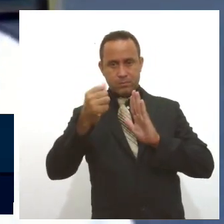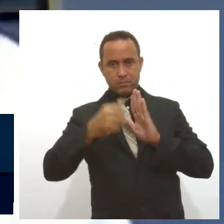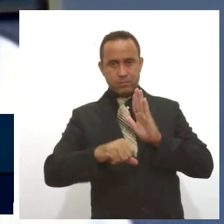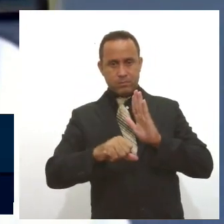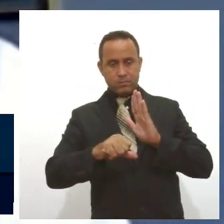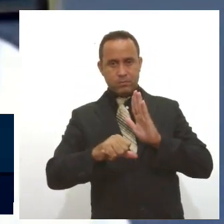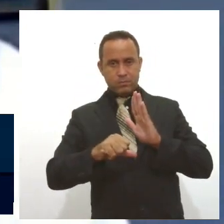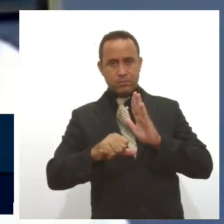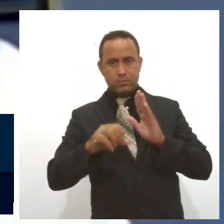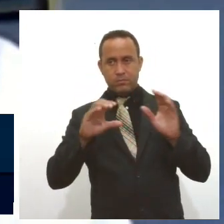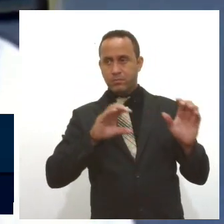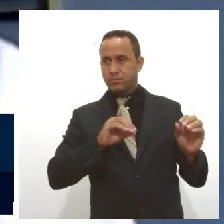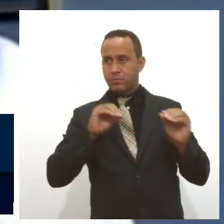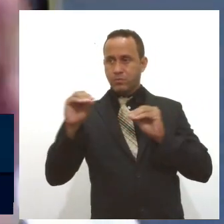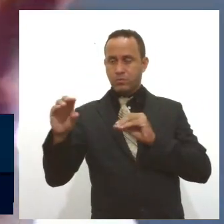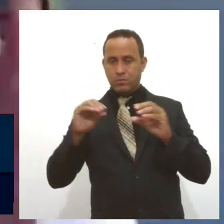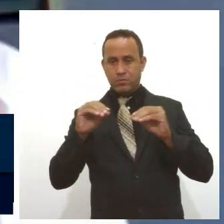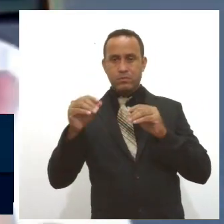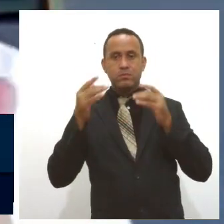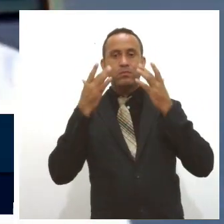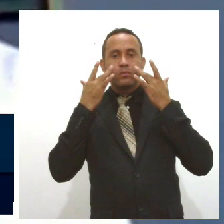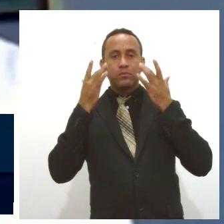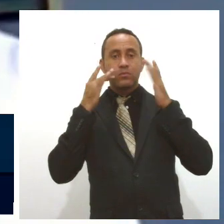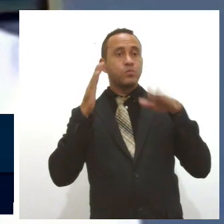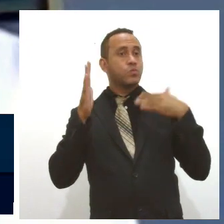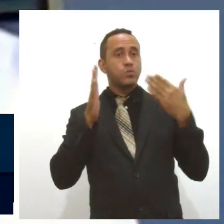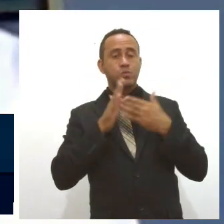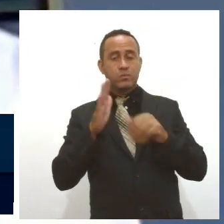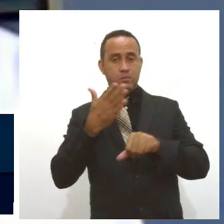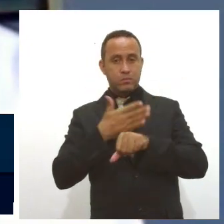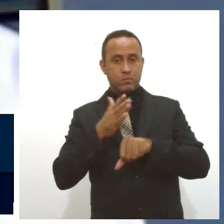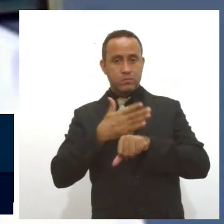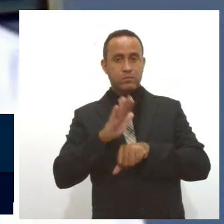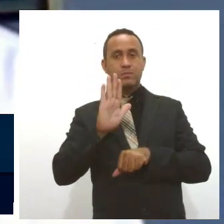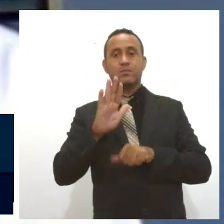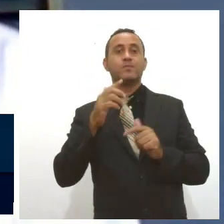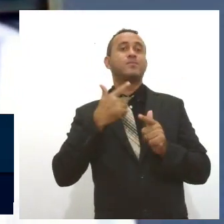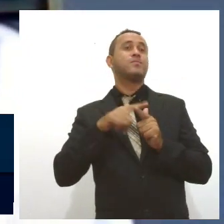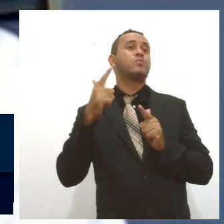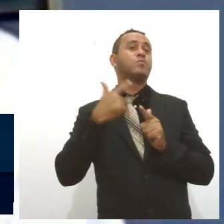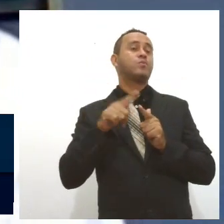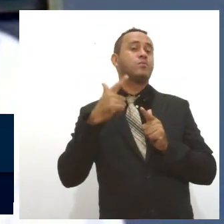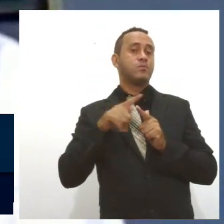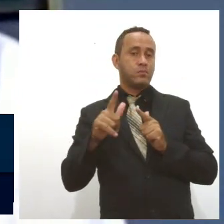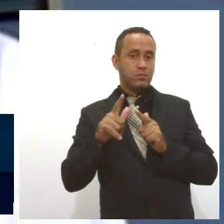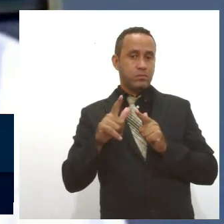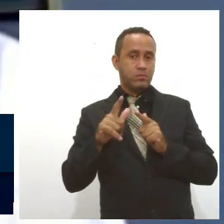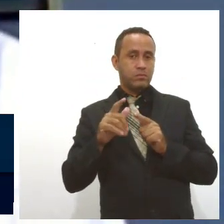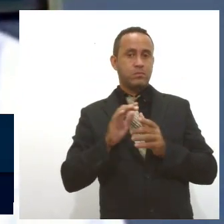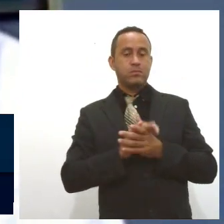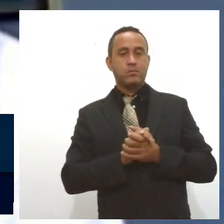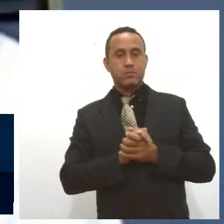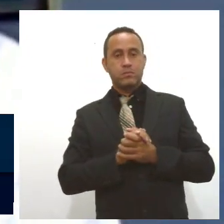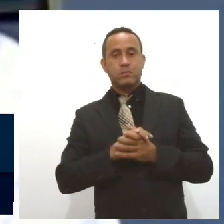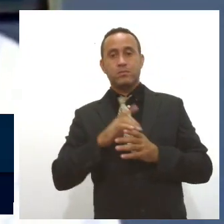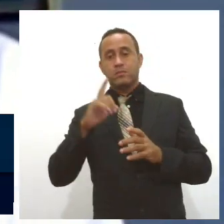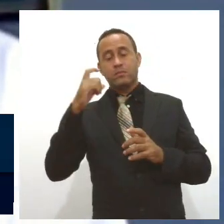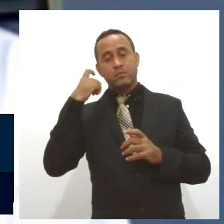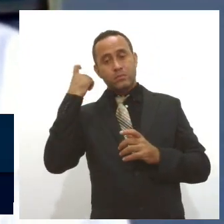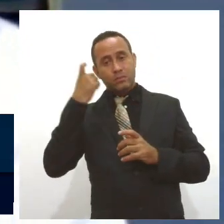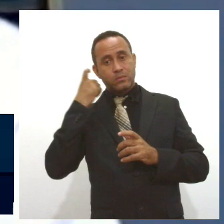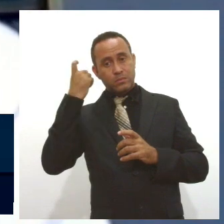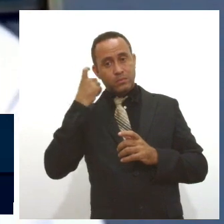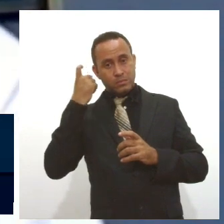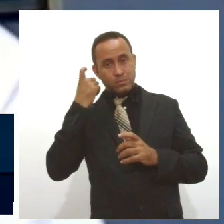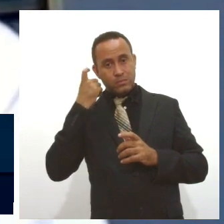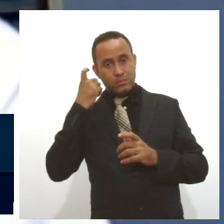o repasse do recurso para os artistas. Está com tudo preparado, mas há um problema. O interventor tem uma preocupação